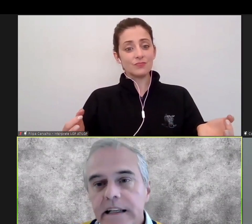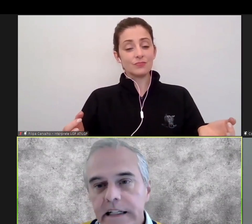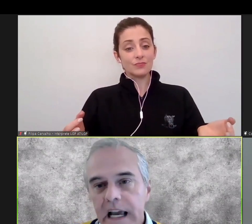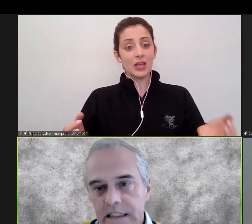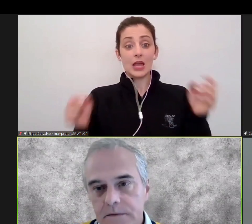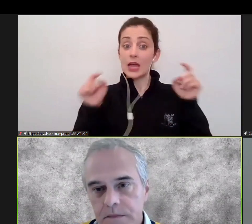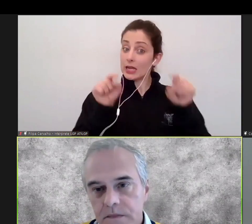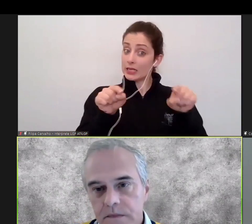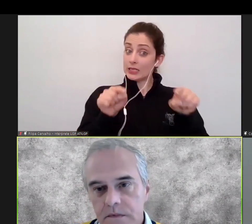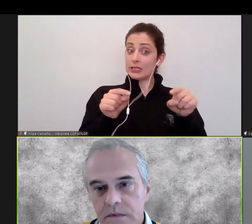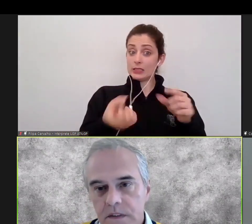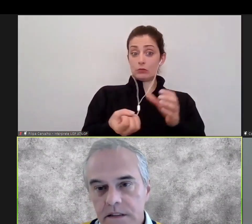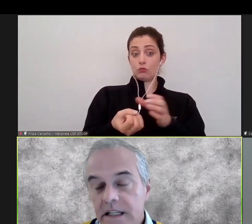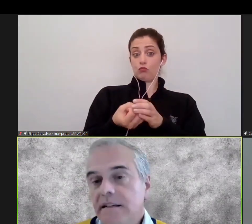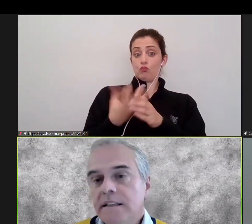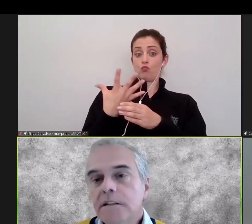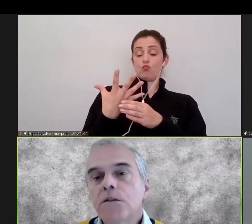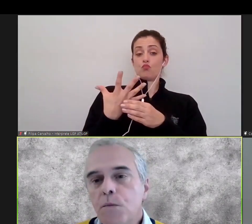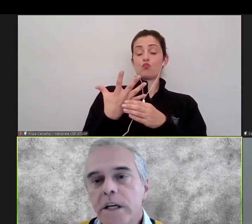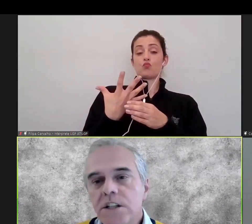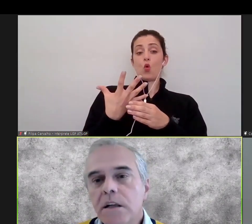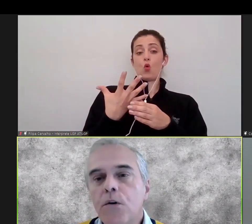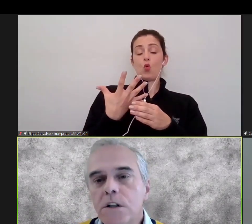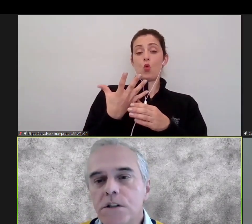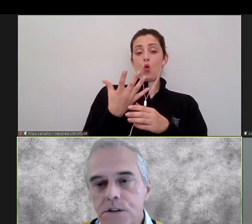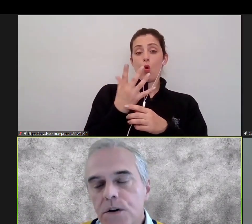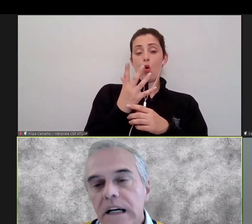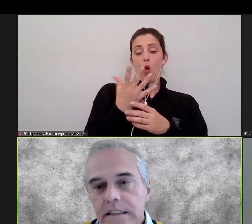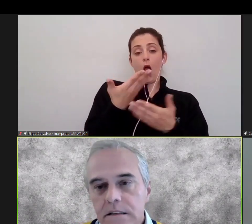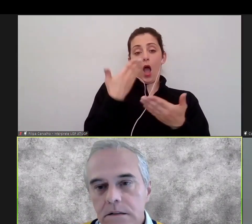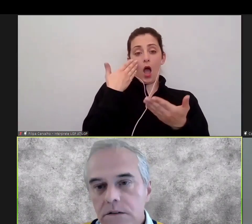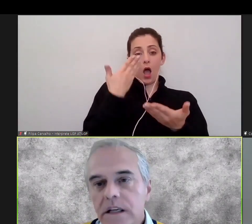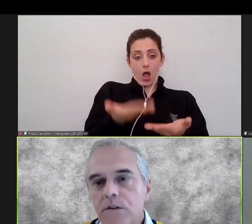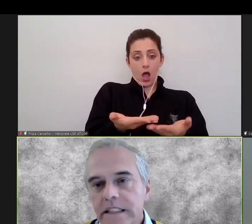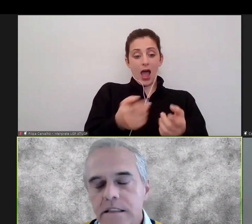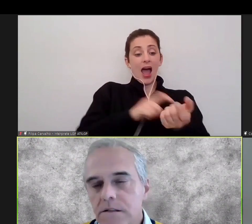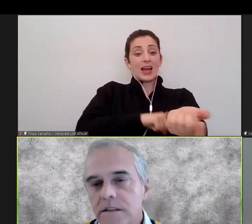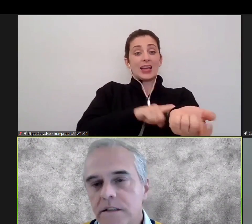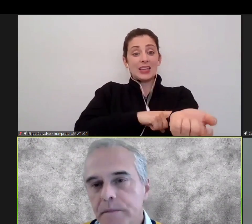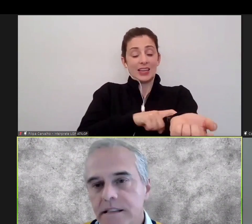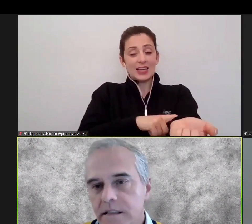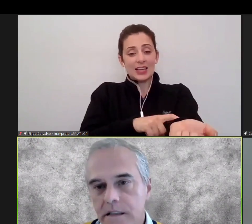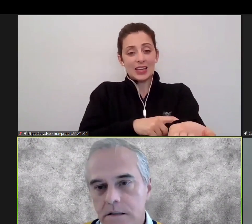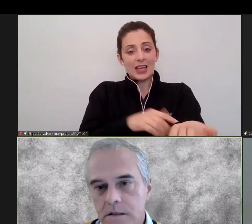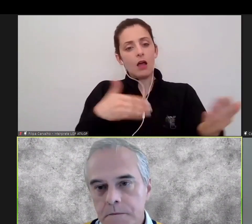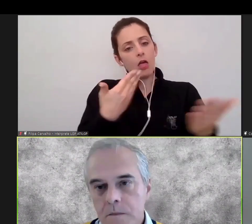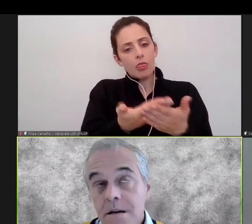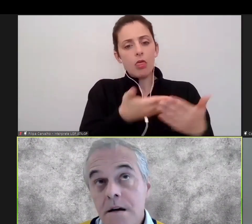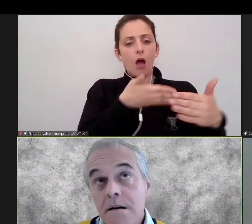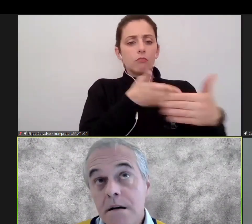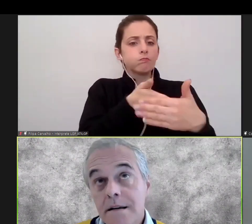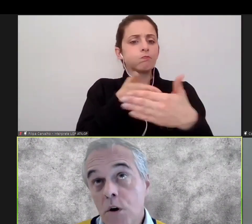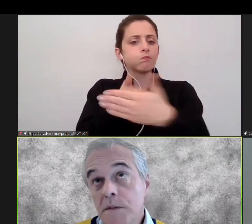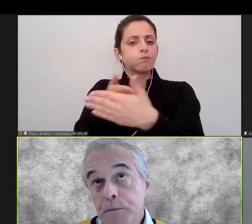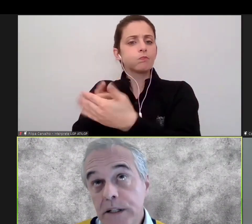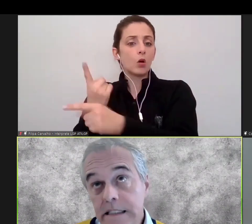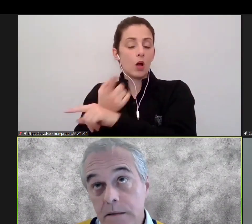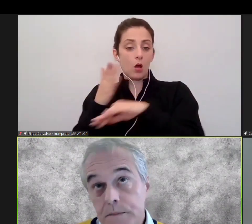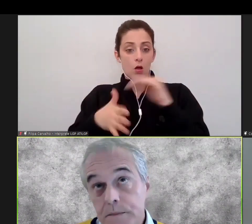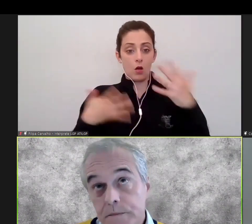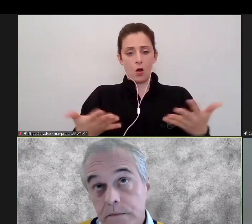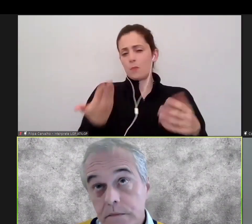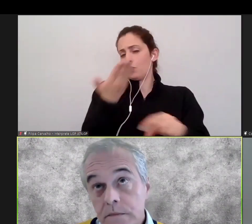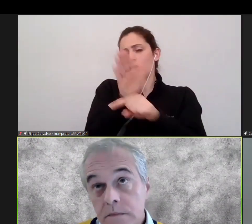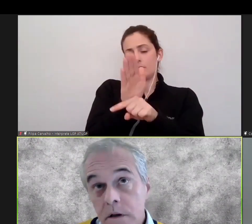que ela é criada. E ela, naturalmente, ela condiciona o que acontece no tempo presente. Tome-se, por